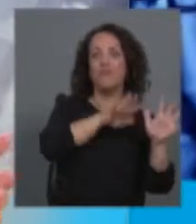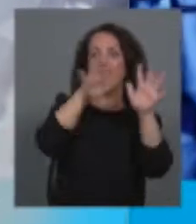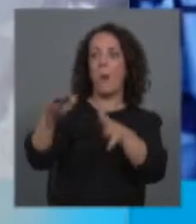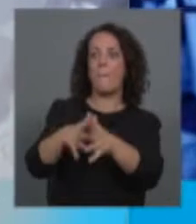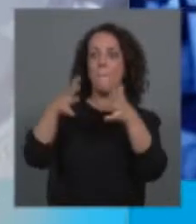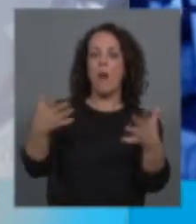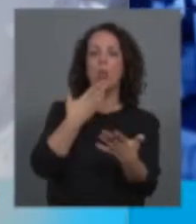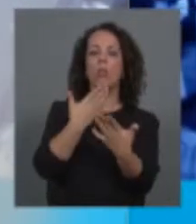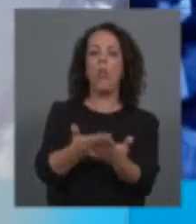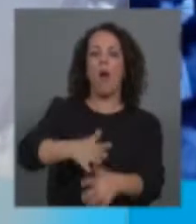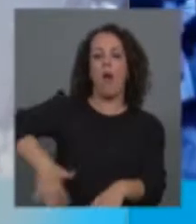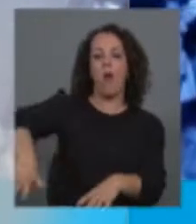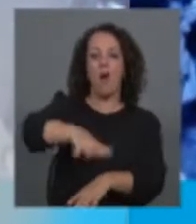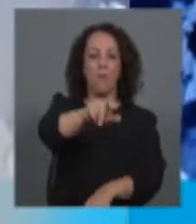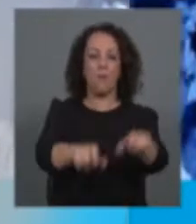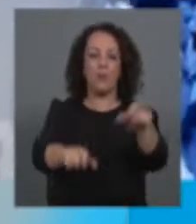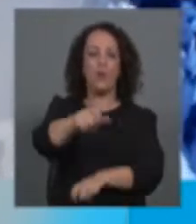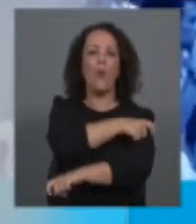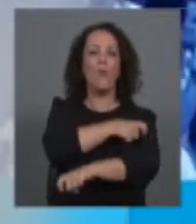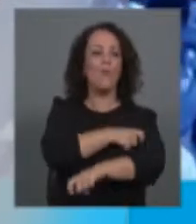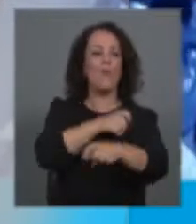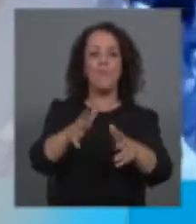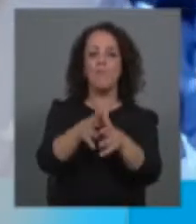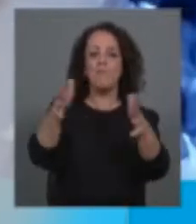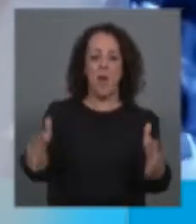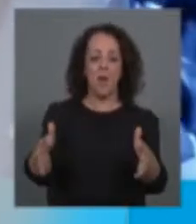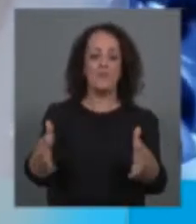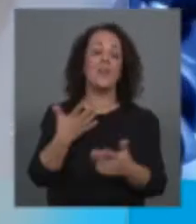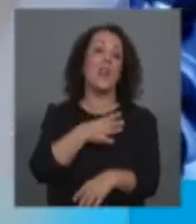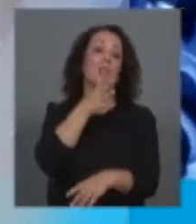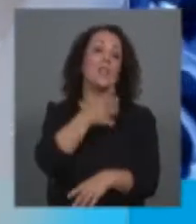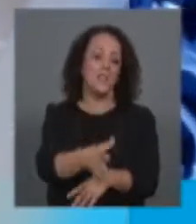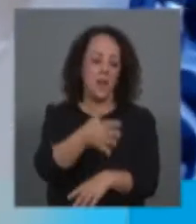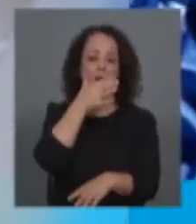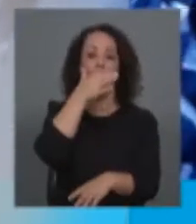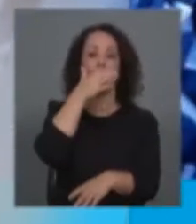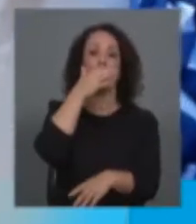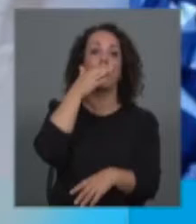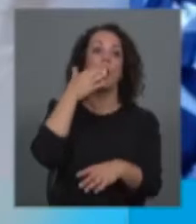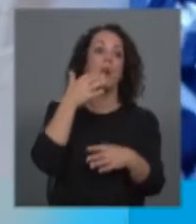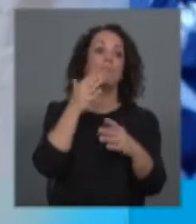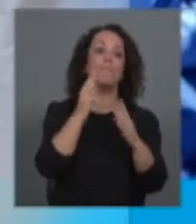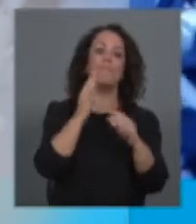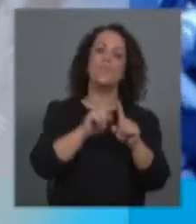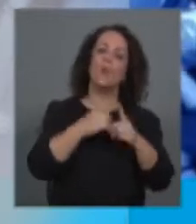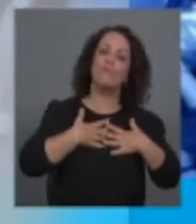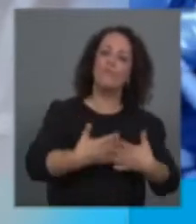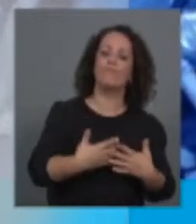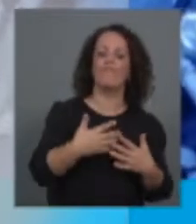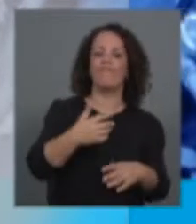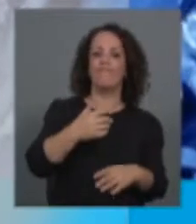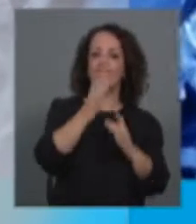comunidades, e, portanto, neste momento a comunidade cristã diminuiu bastante, porque também há muitos que estão a sair, e com